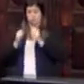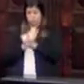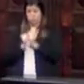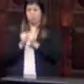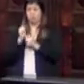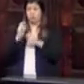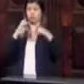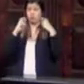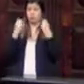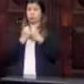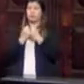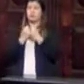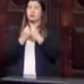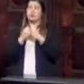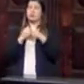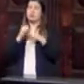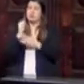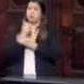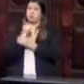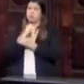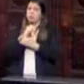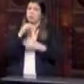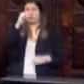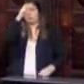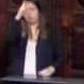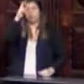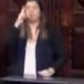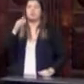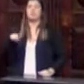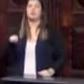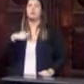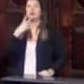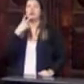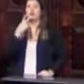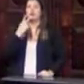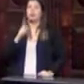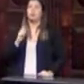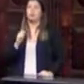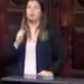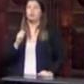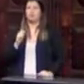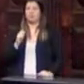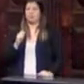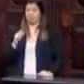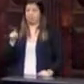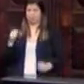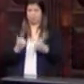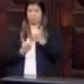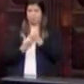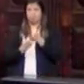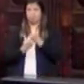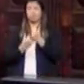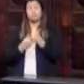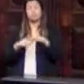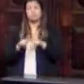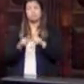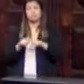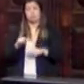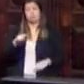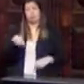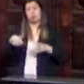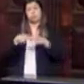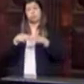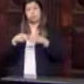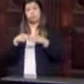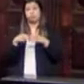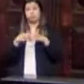e Assuntos de Polícia, e a Comissão de Economia e dos Comércios, que eu ora presido, tendo como vice-presidente, nós fizemos em conjunto. Eu